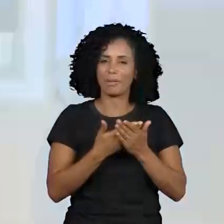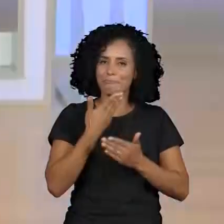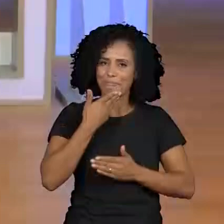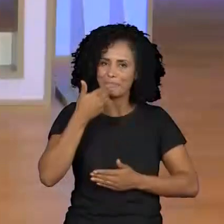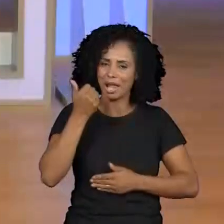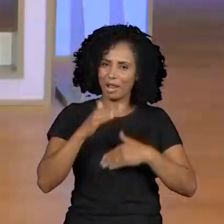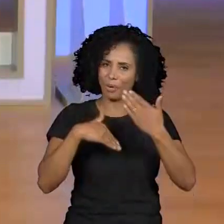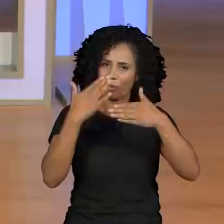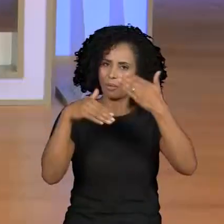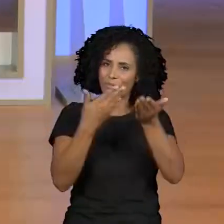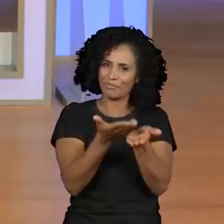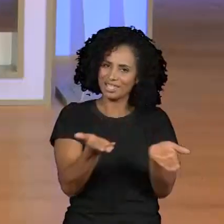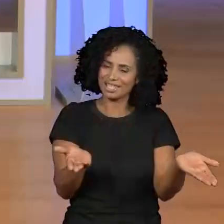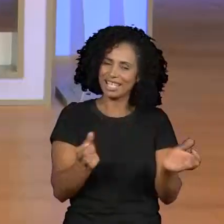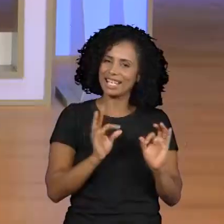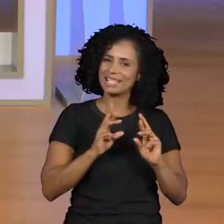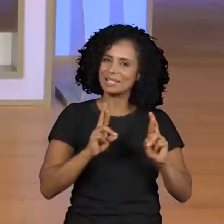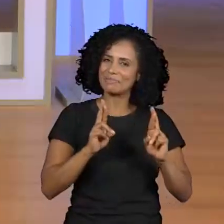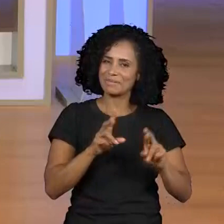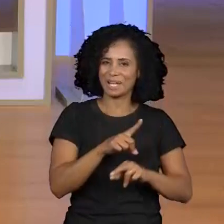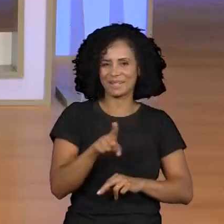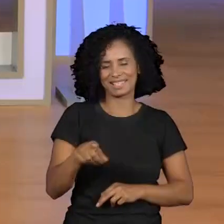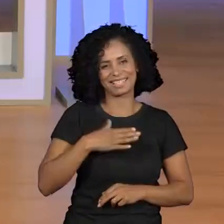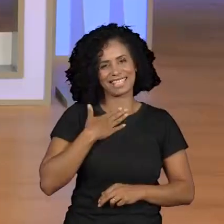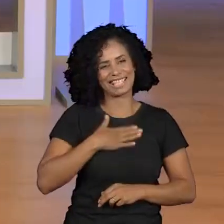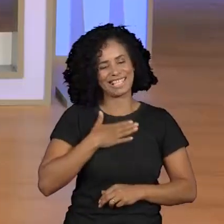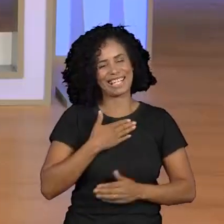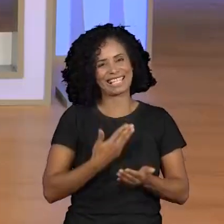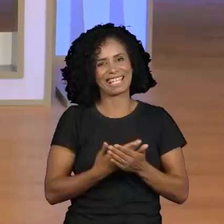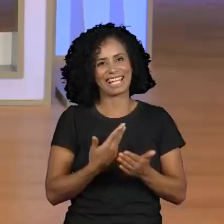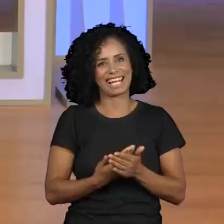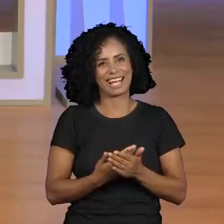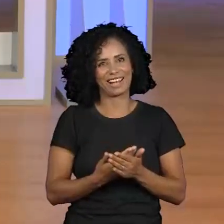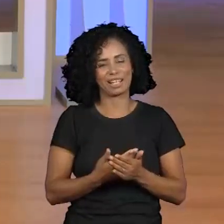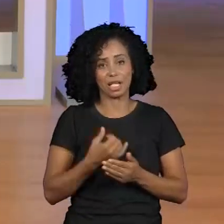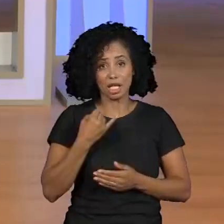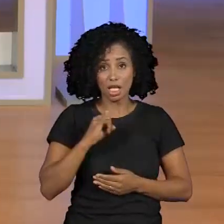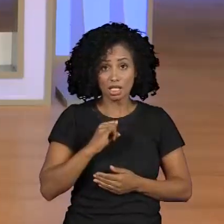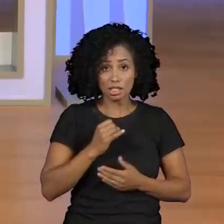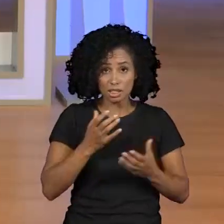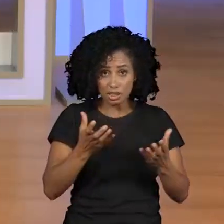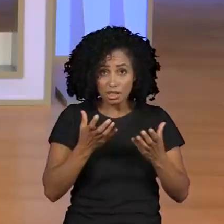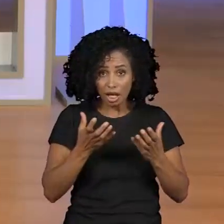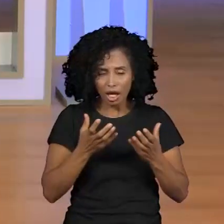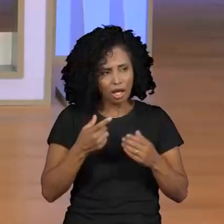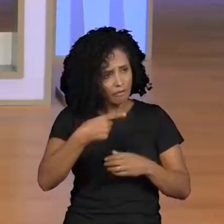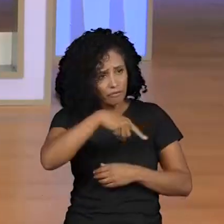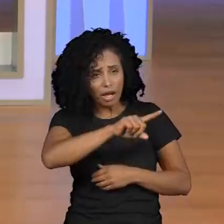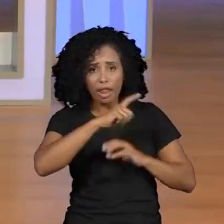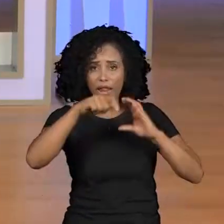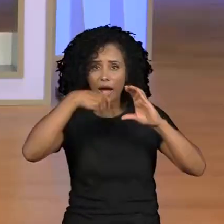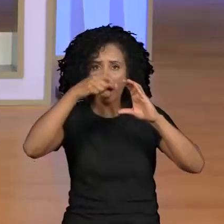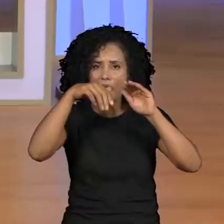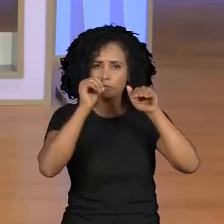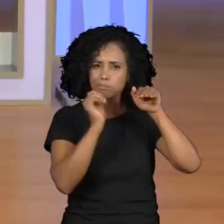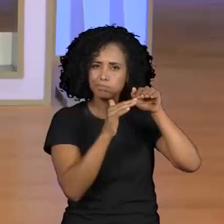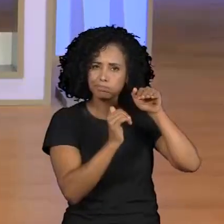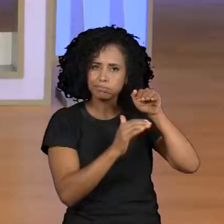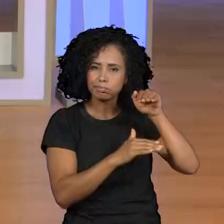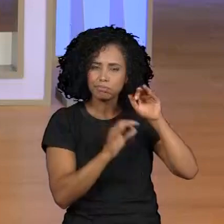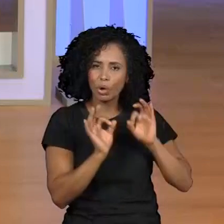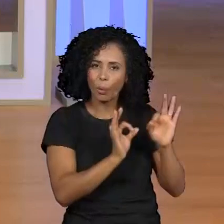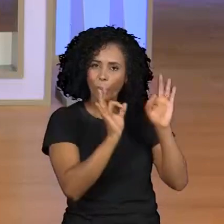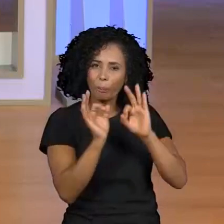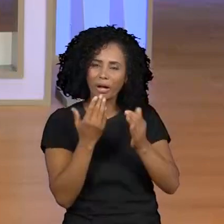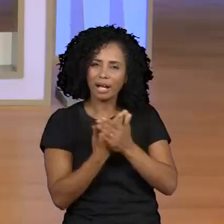certo eu espero que vocês tenham gostado qualquer coisa vai repositório e veja outras aulas sobre esse